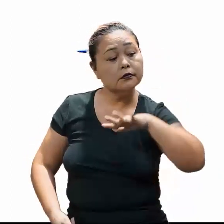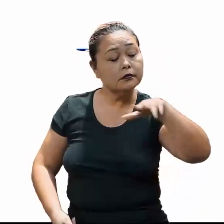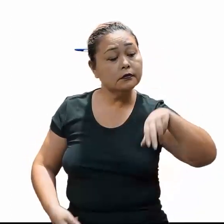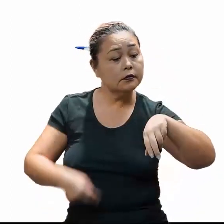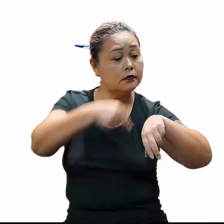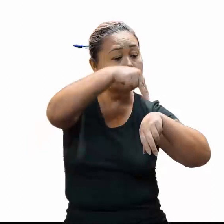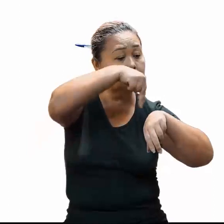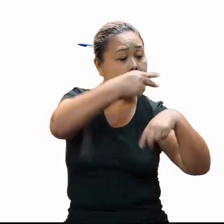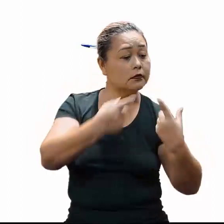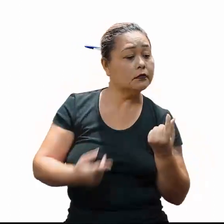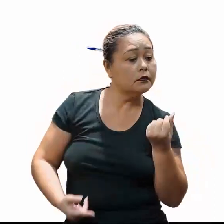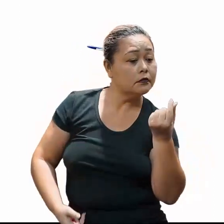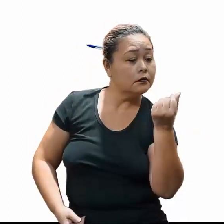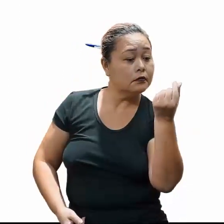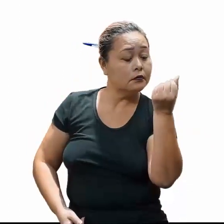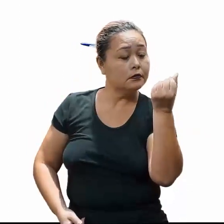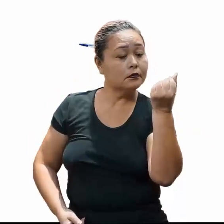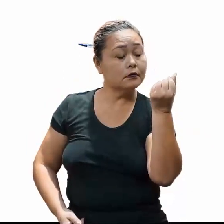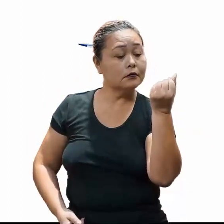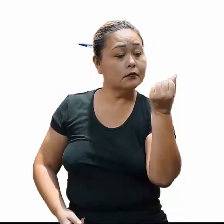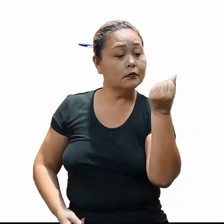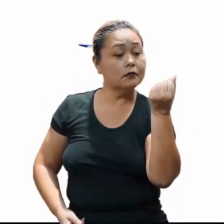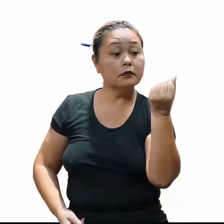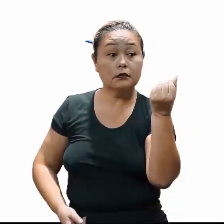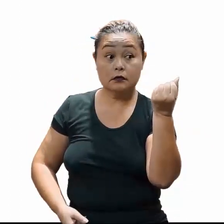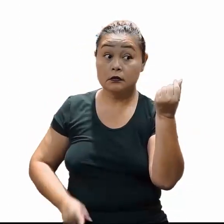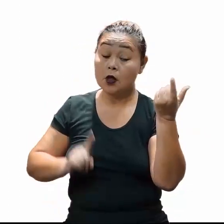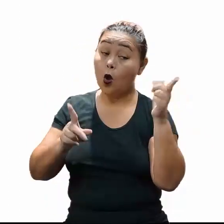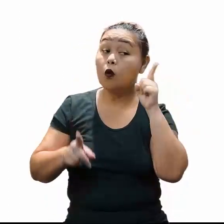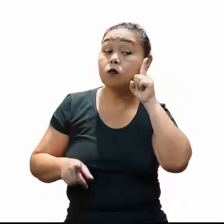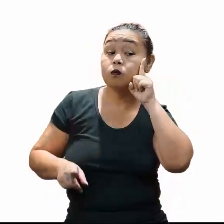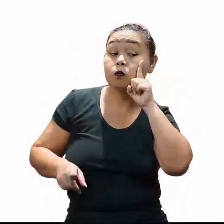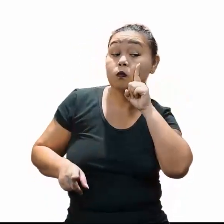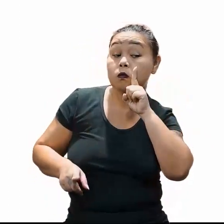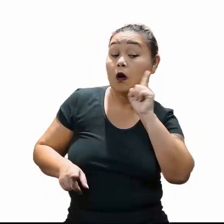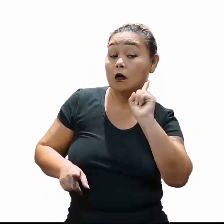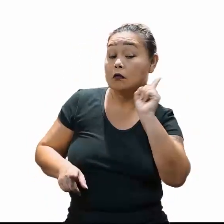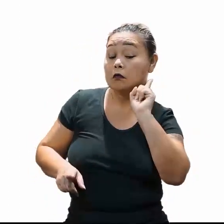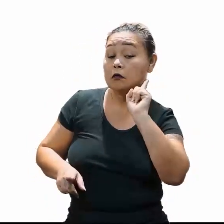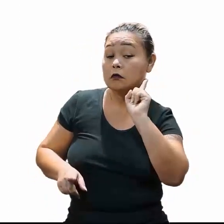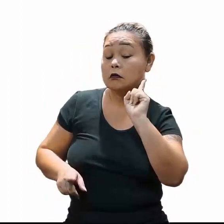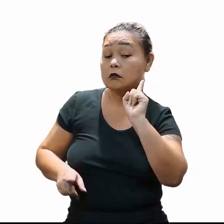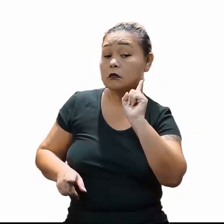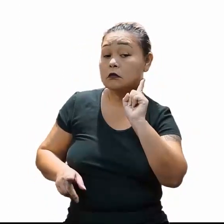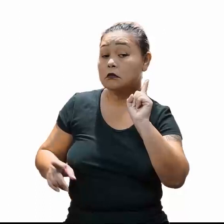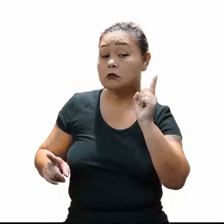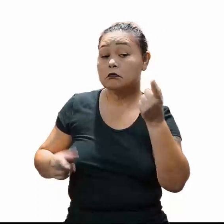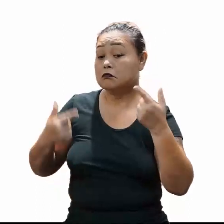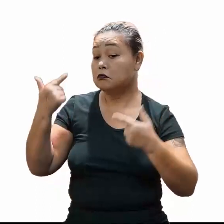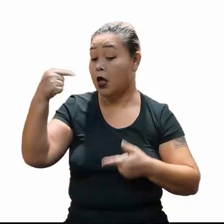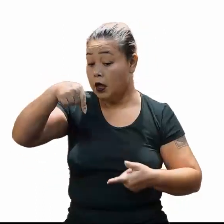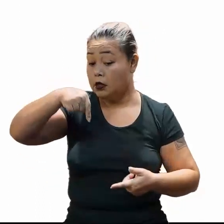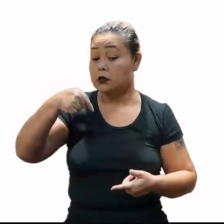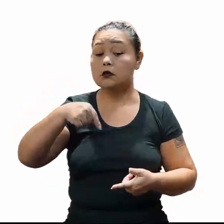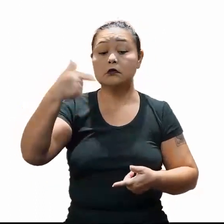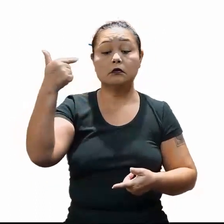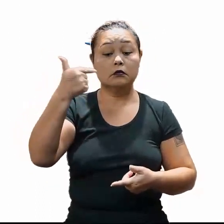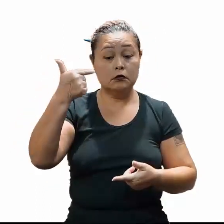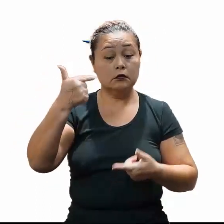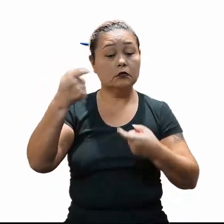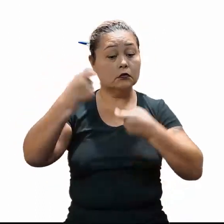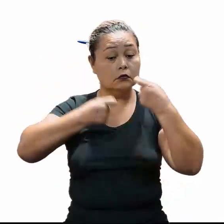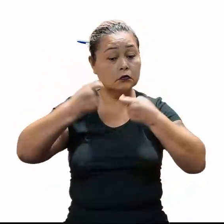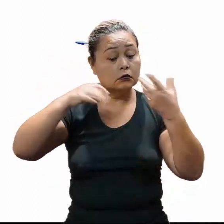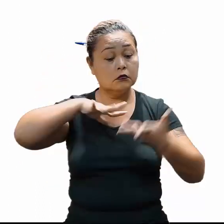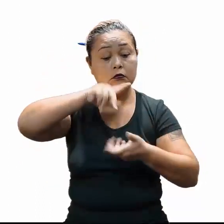nações capitalistas. Só que os norte-americanos não estavam nessa Segunda Guerra Mundial.